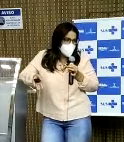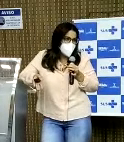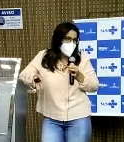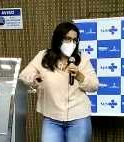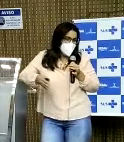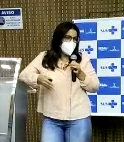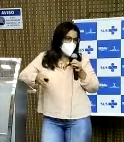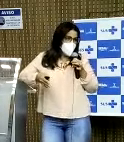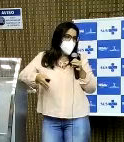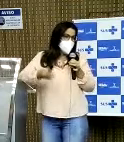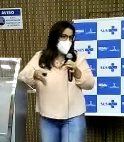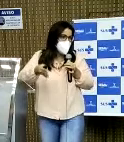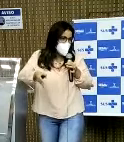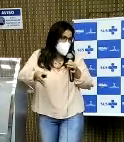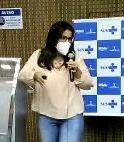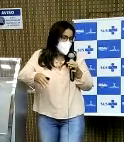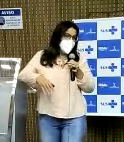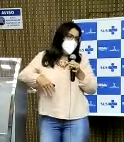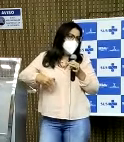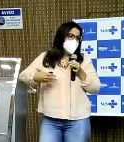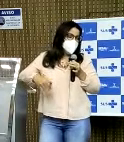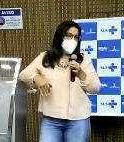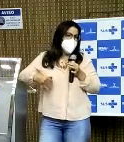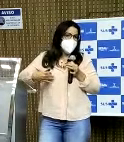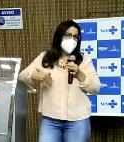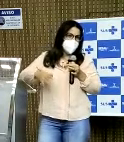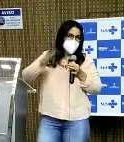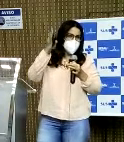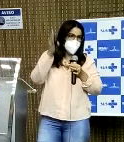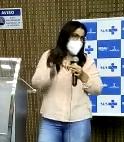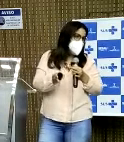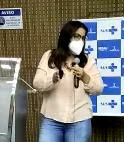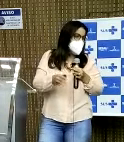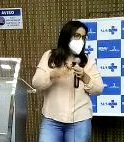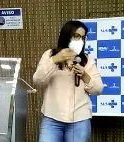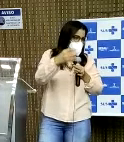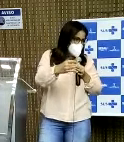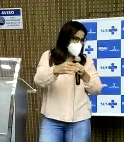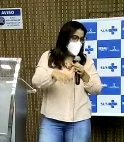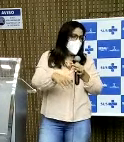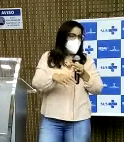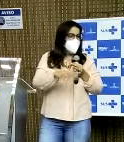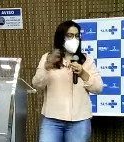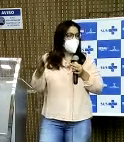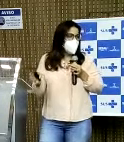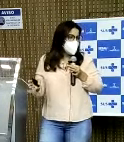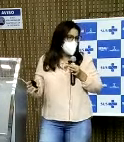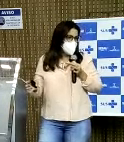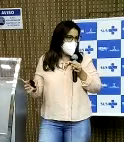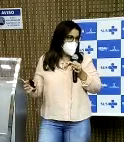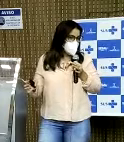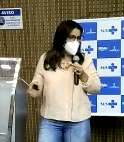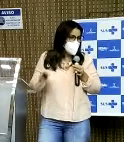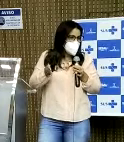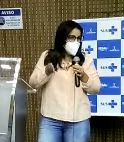consigo te mensurar. Eu não consegui uma fonte, porque assim, às vezes a gente tem um livro que a gente lança os cadastros, depois tem as planilhas, os